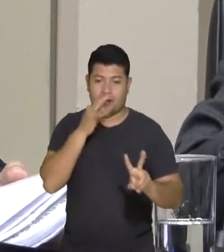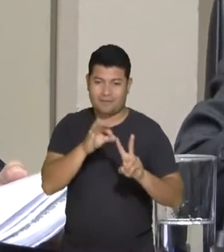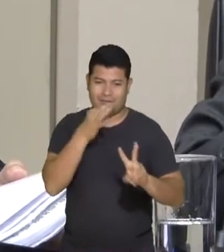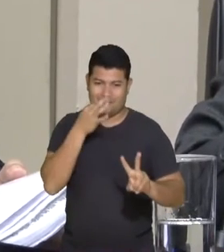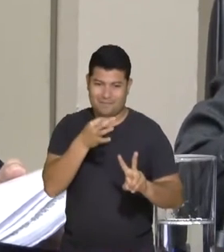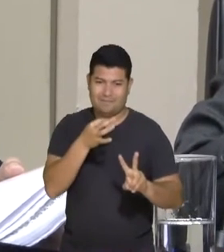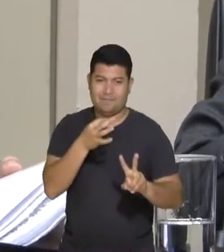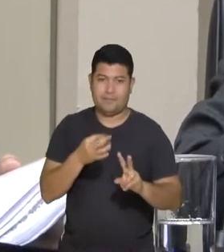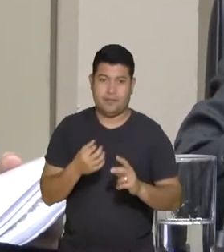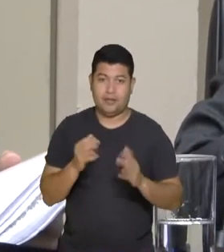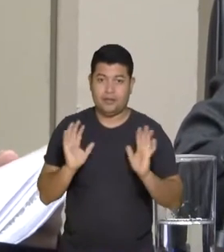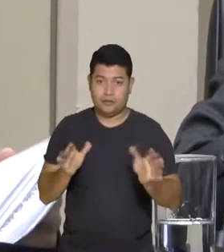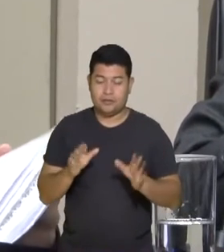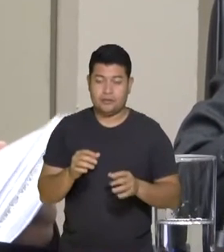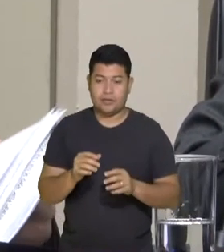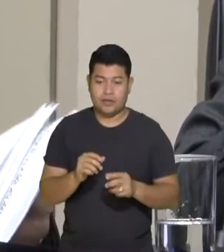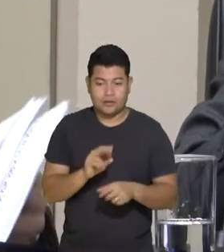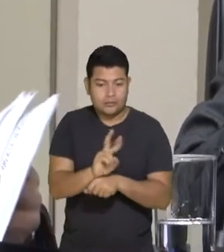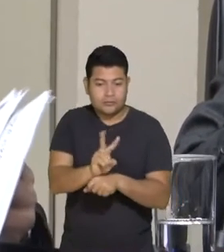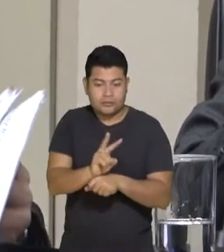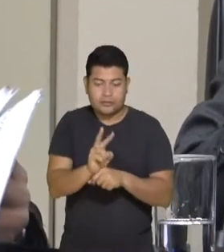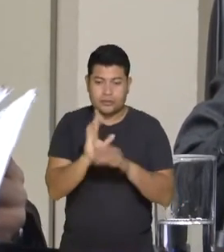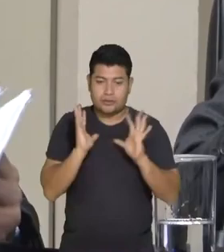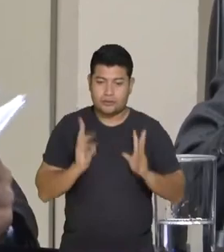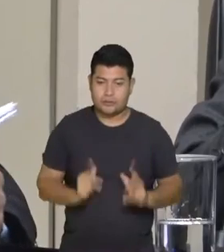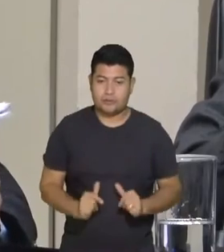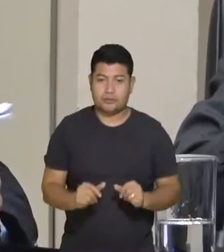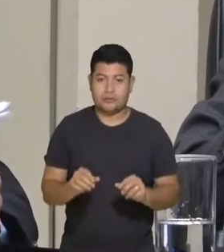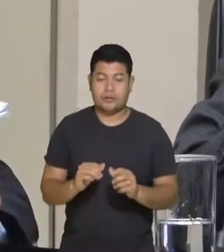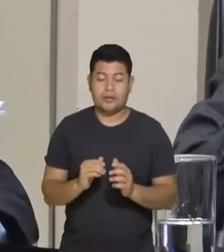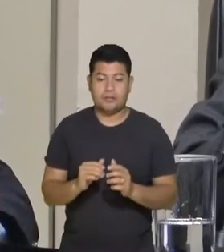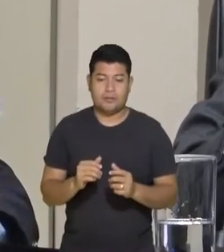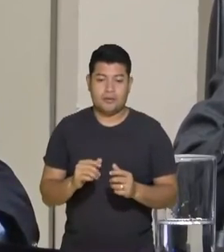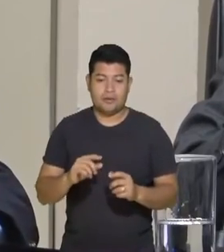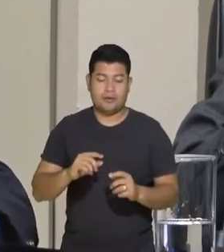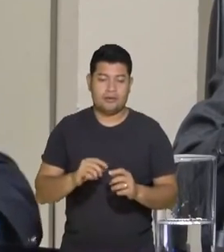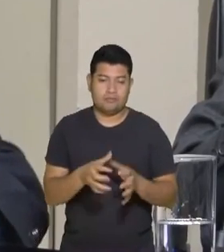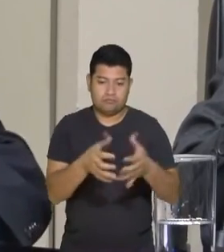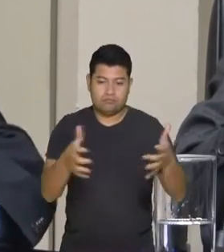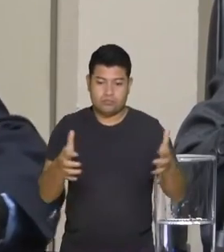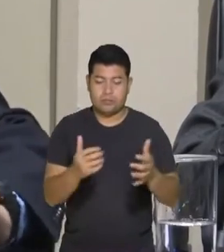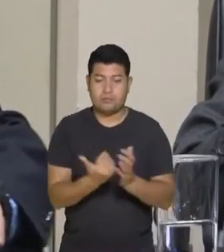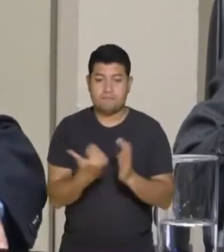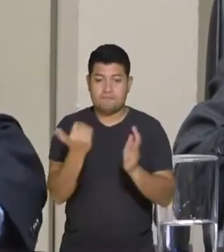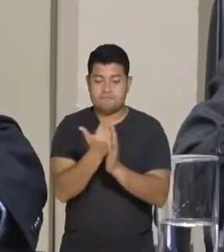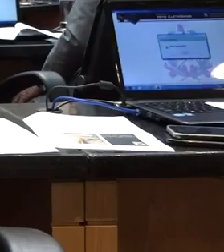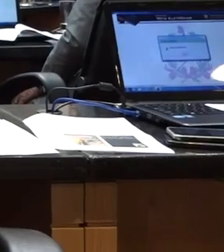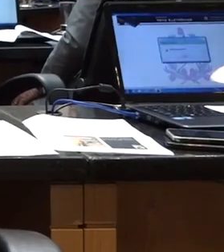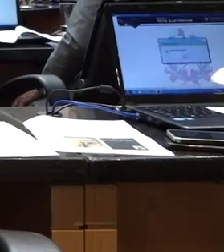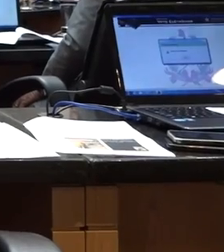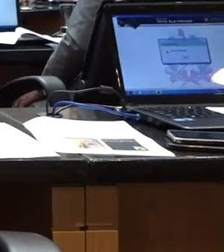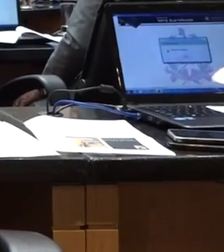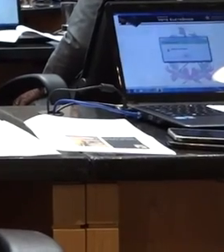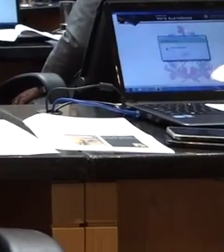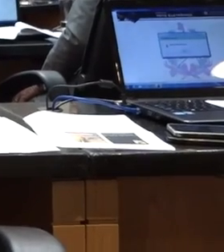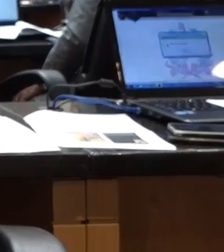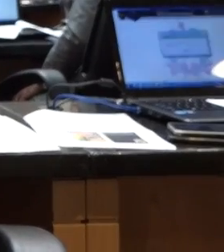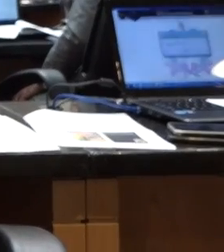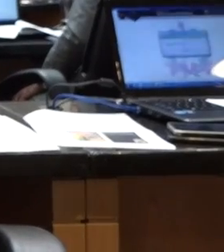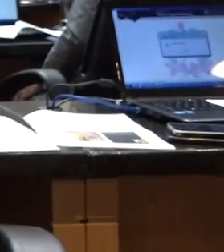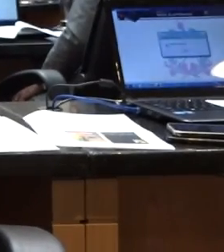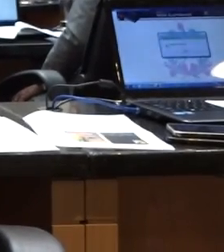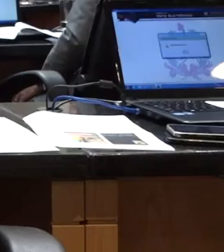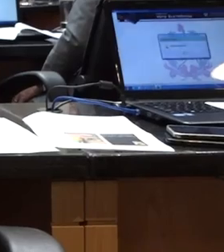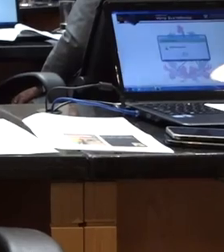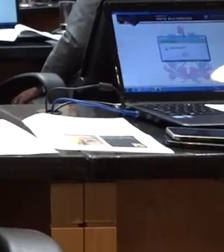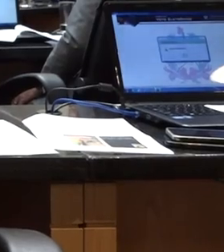respeito às ações envolvendo vigilância sanitária a ampliação de mais leitos 15 pediátricos e cinco neonatais o secretário